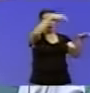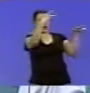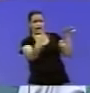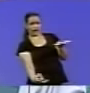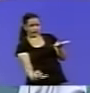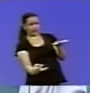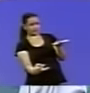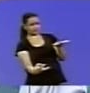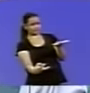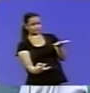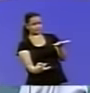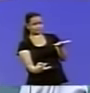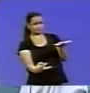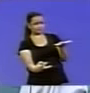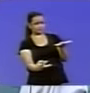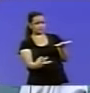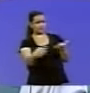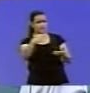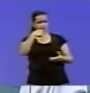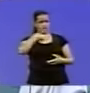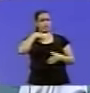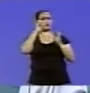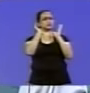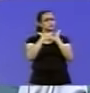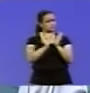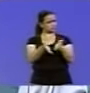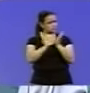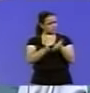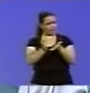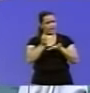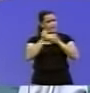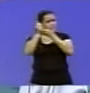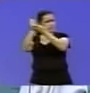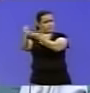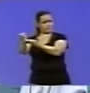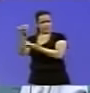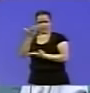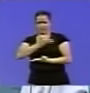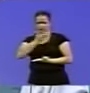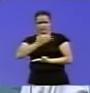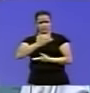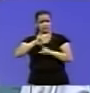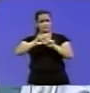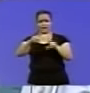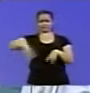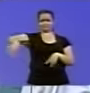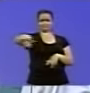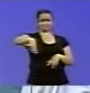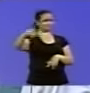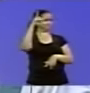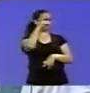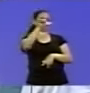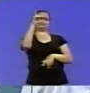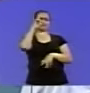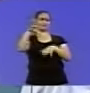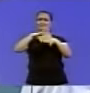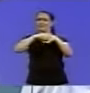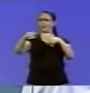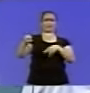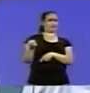na água. Levei-o aos teus discípulos, mas eles não conseguiram